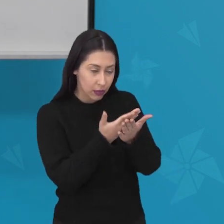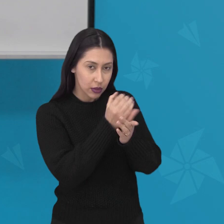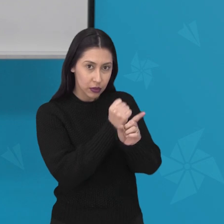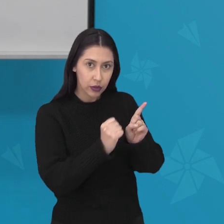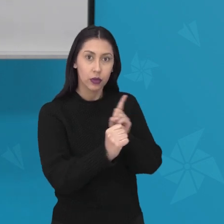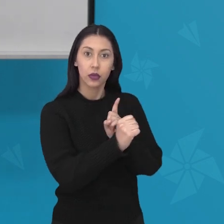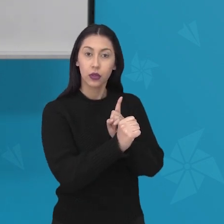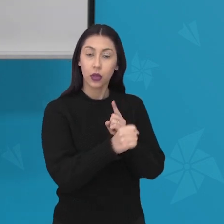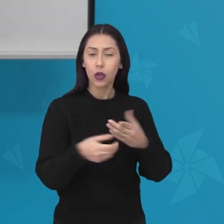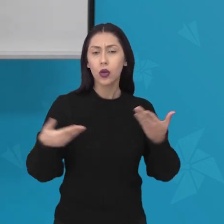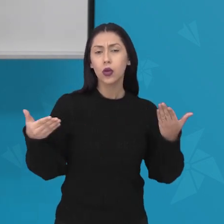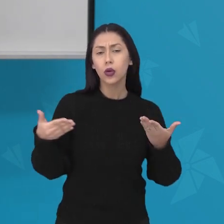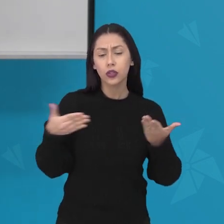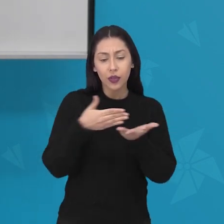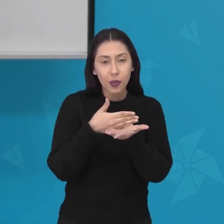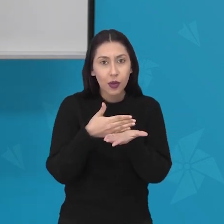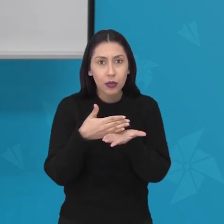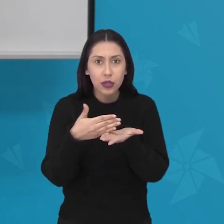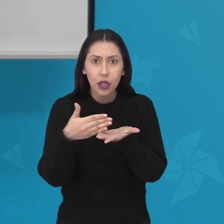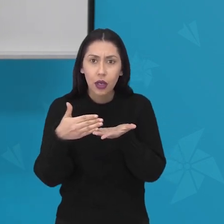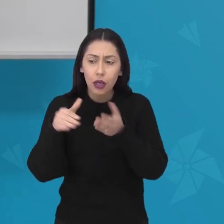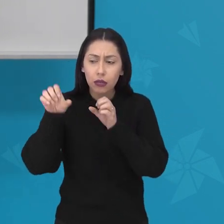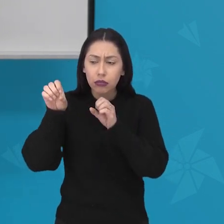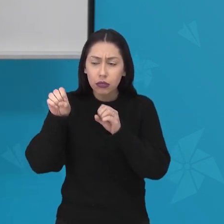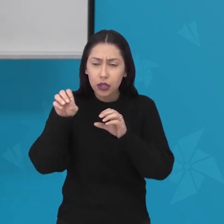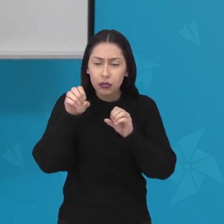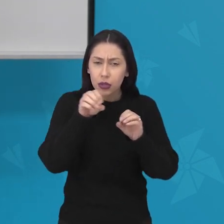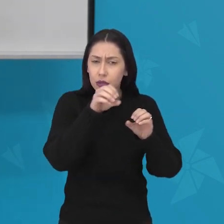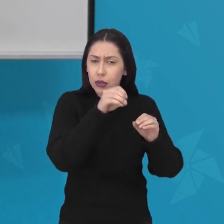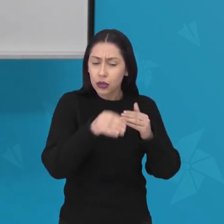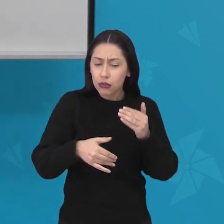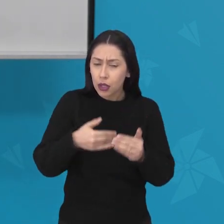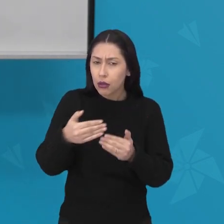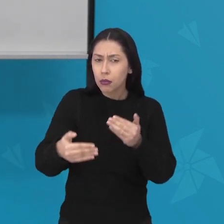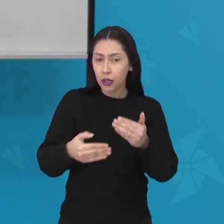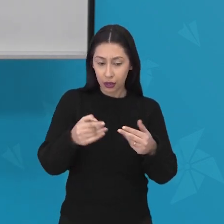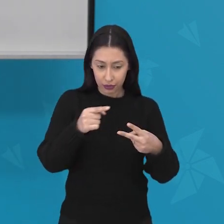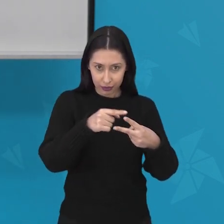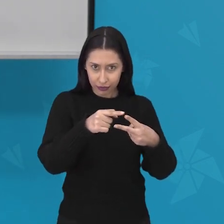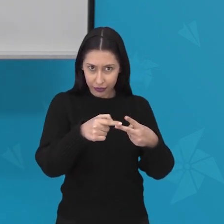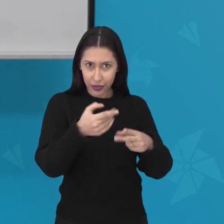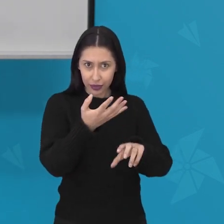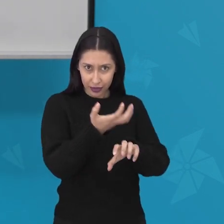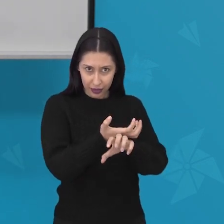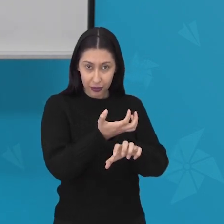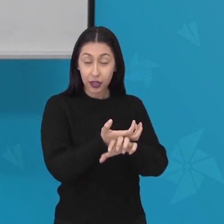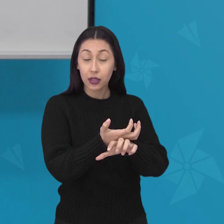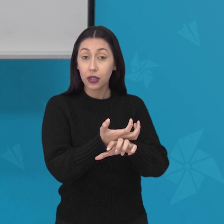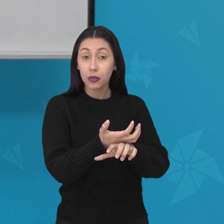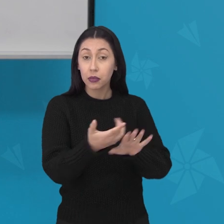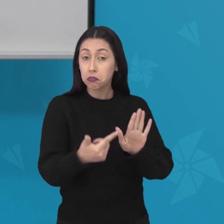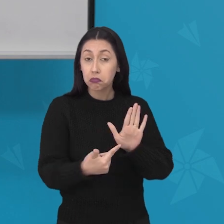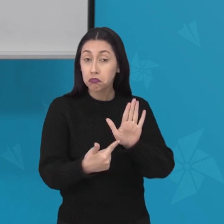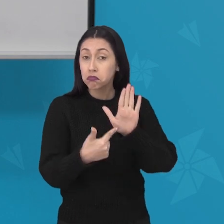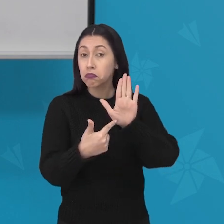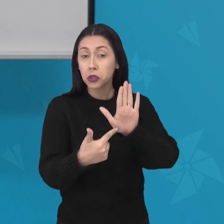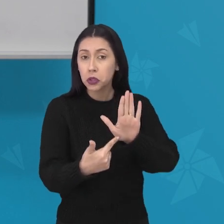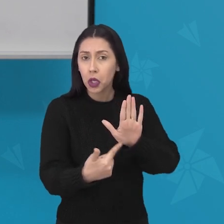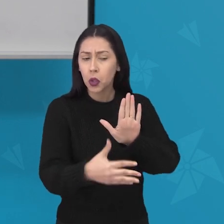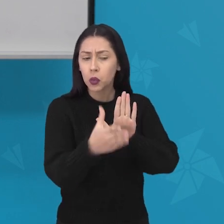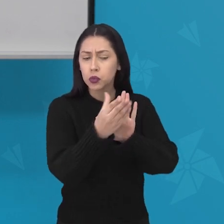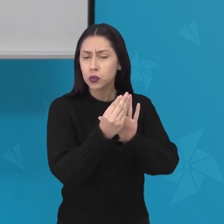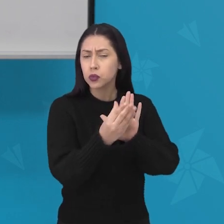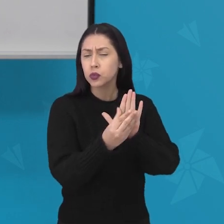começar uma sequência de aulas dessas duas disciplinas para oferecer para vocês alguns